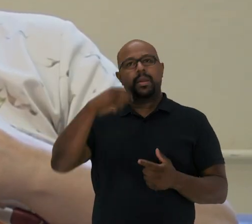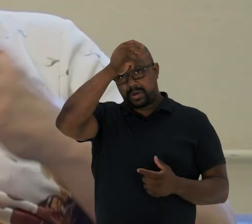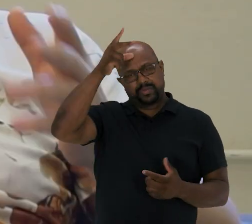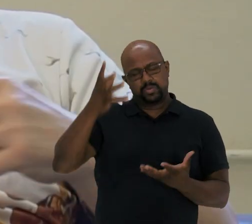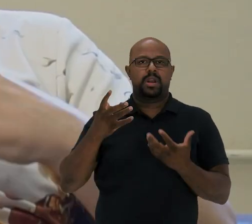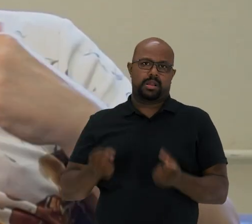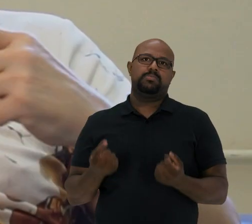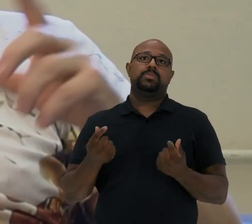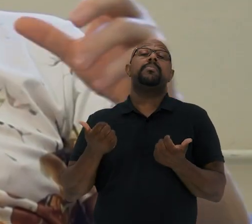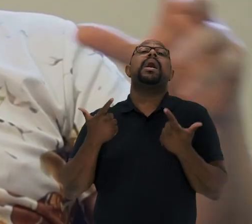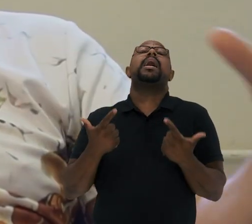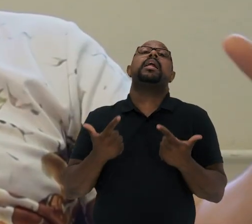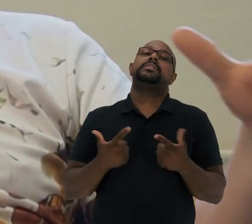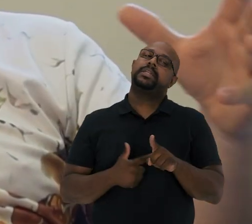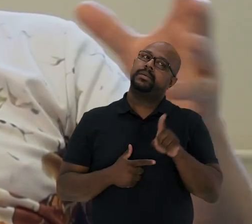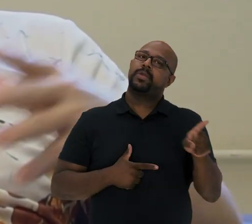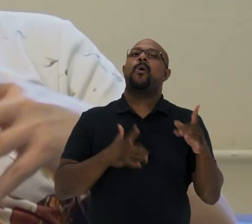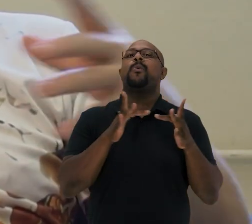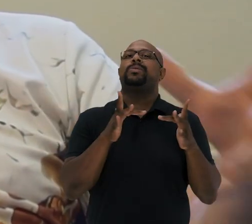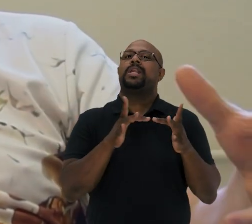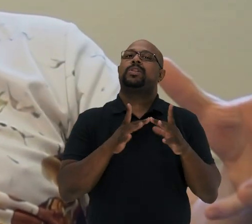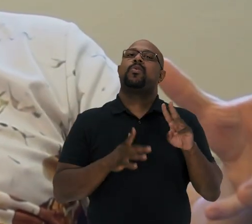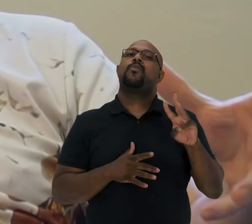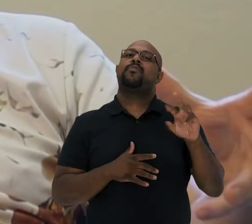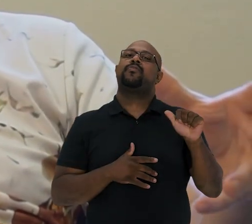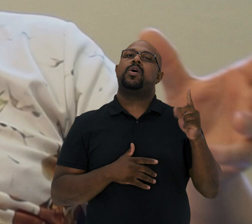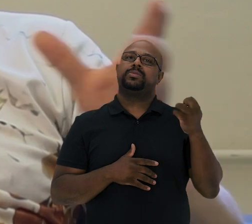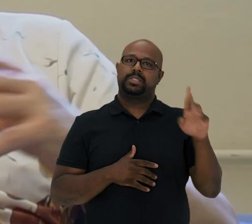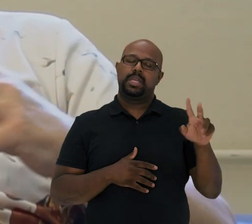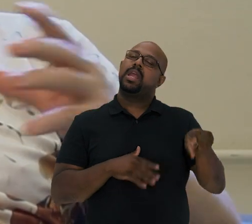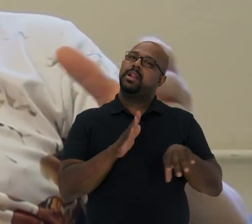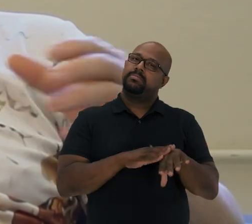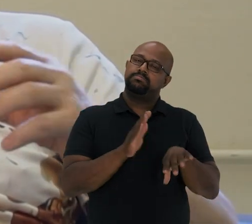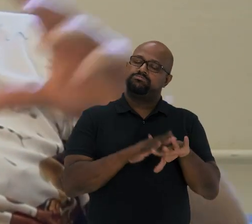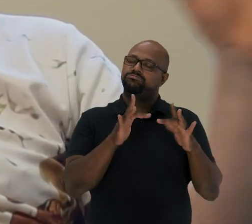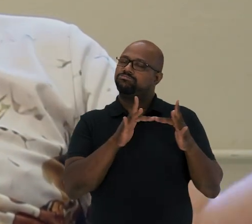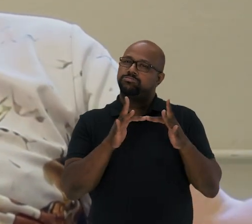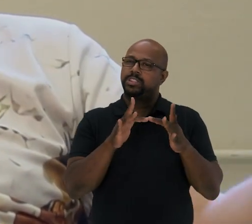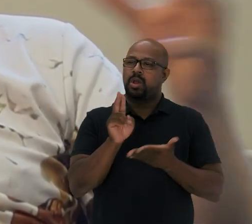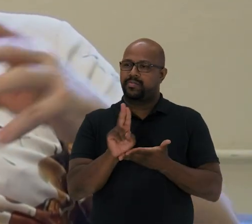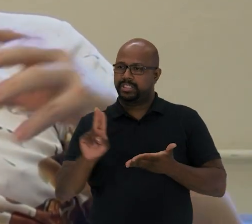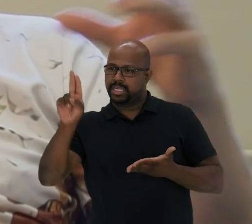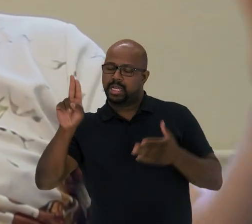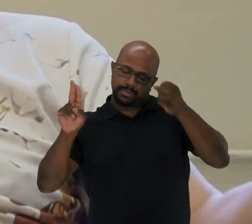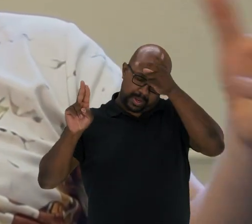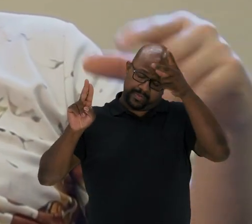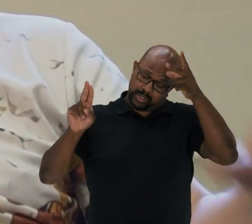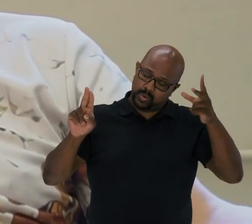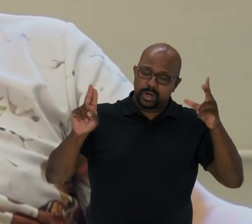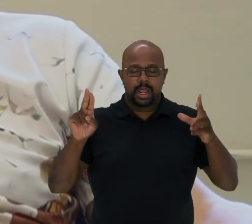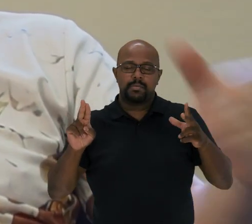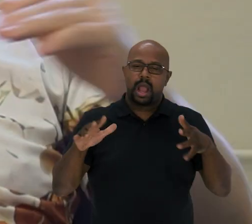prefeitura assumiu isso, mas graças ao quê? Ao contato com o Walter Ilha. Ele fez toda essa ponte entre a universidade e a prefeitura